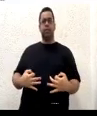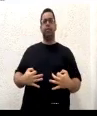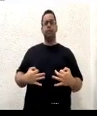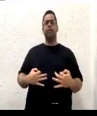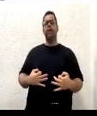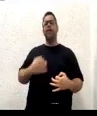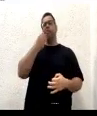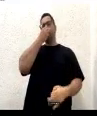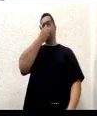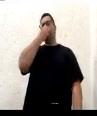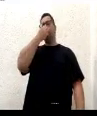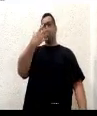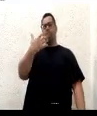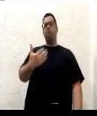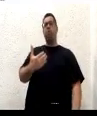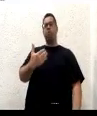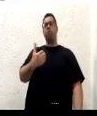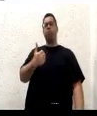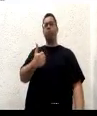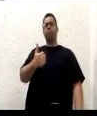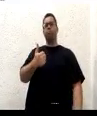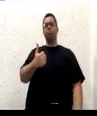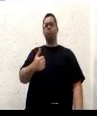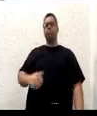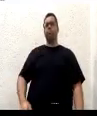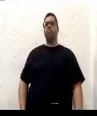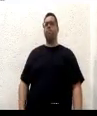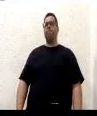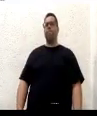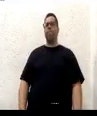bom, vamos falar, o povo também precisa de diversão.